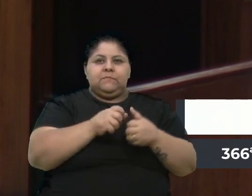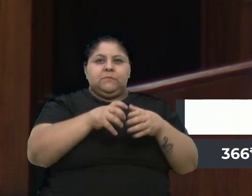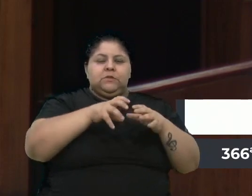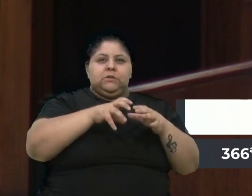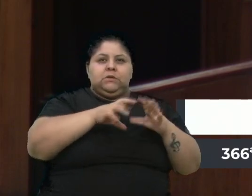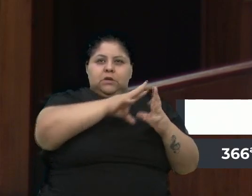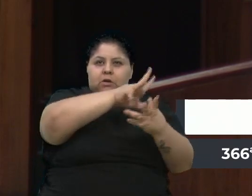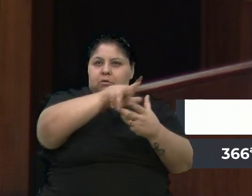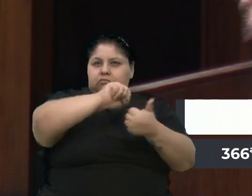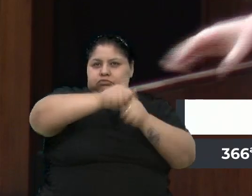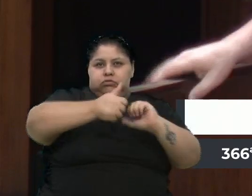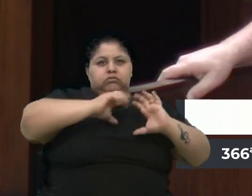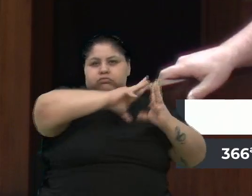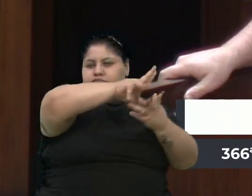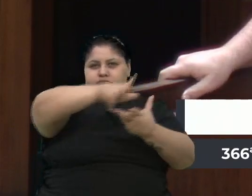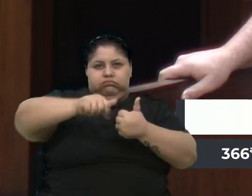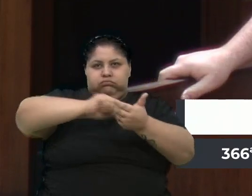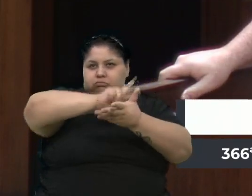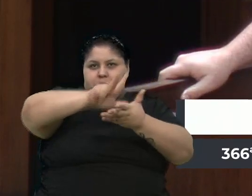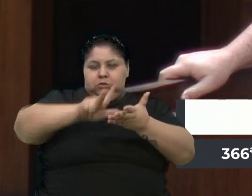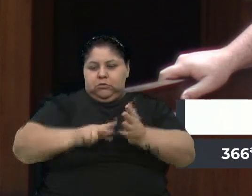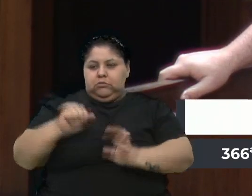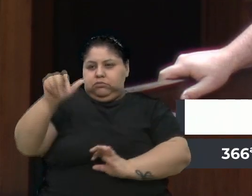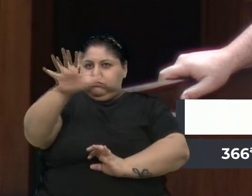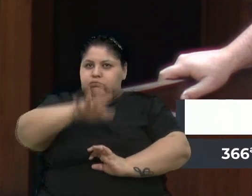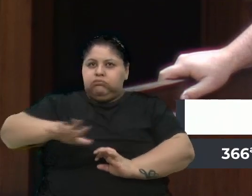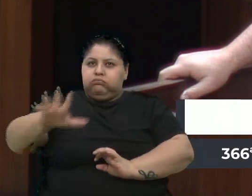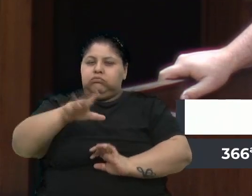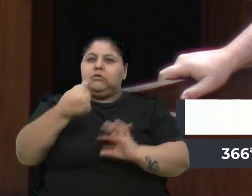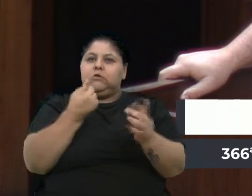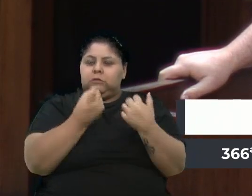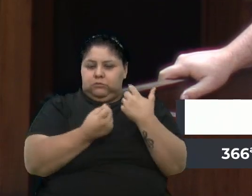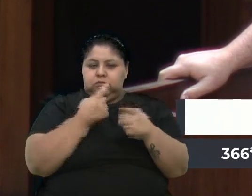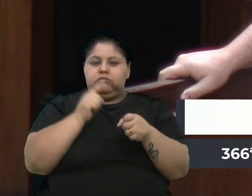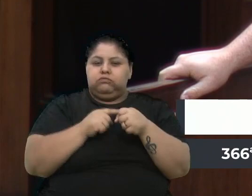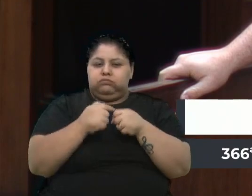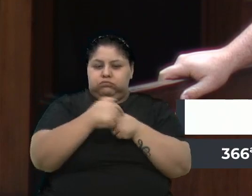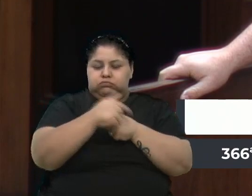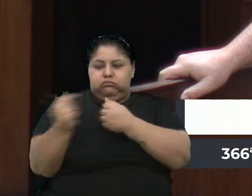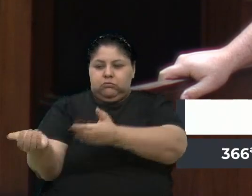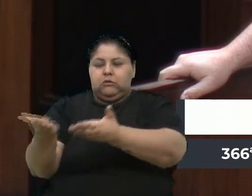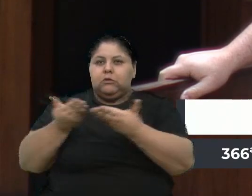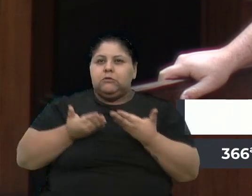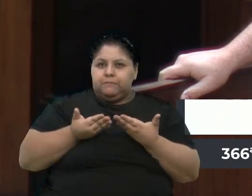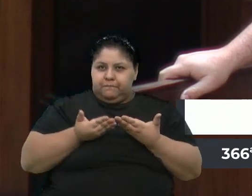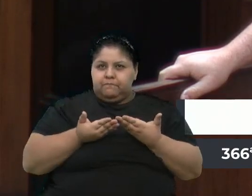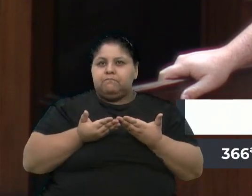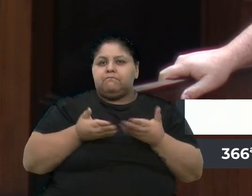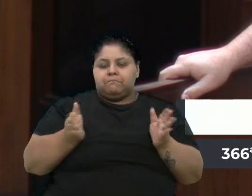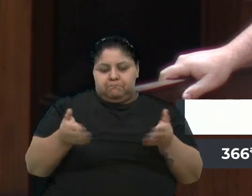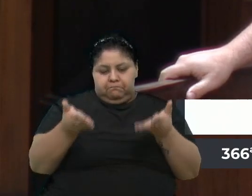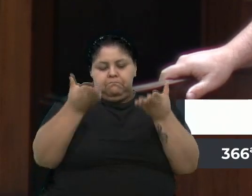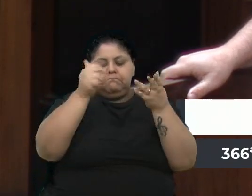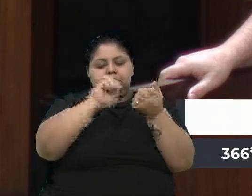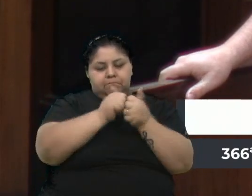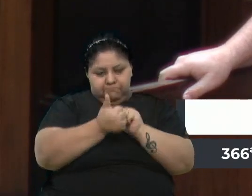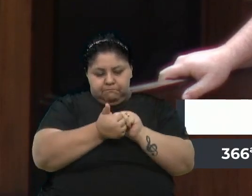Olimpíadas e a Copa América, podendo ir em algumas cidades que receberam esses eventos